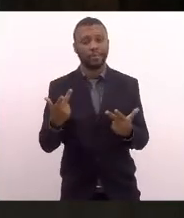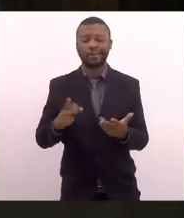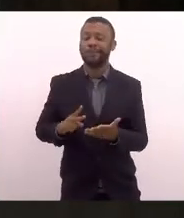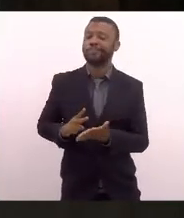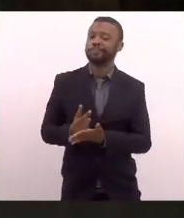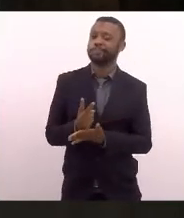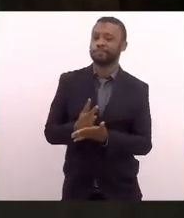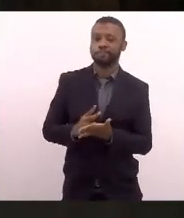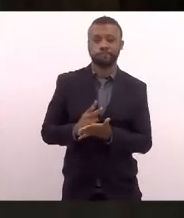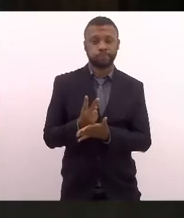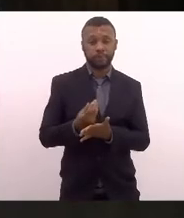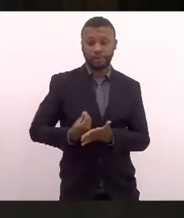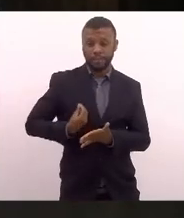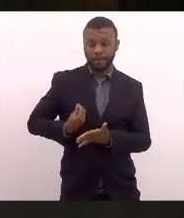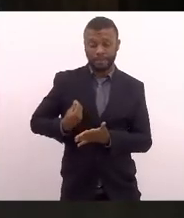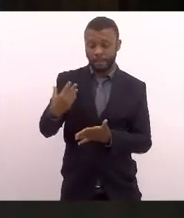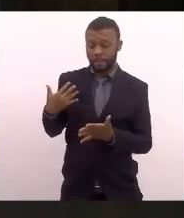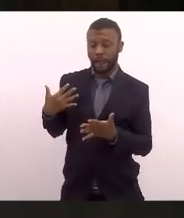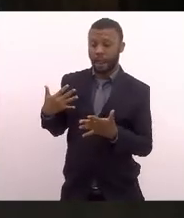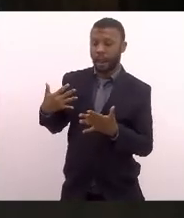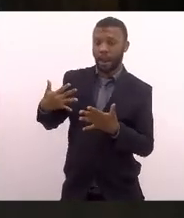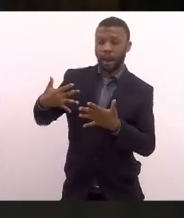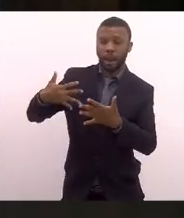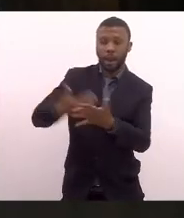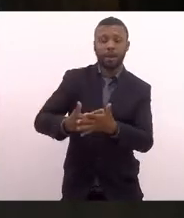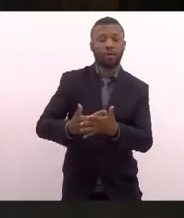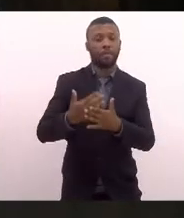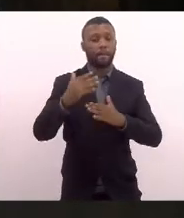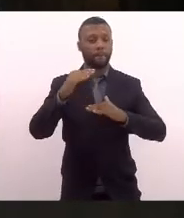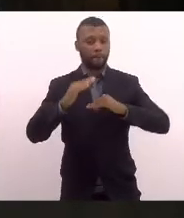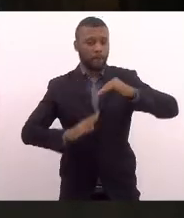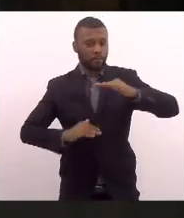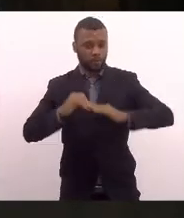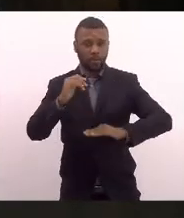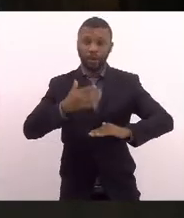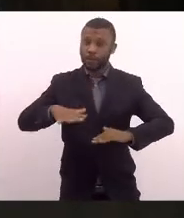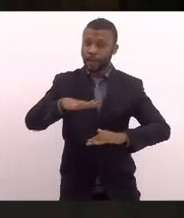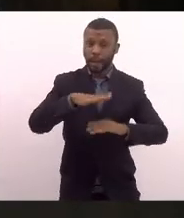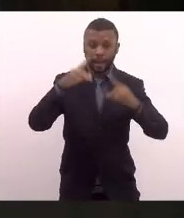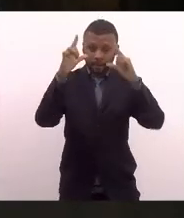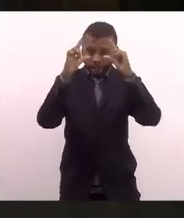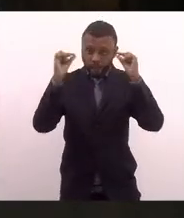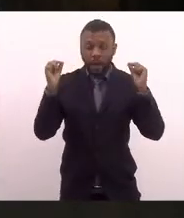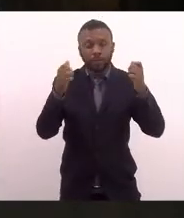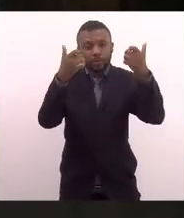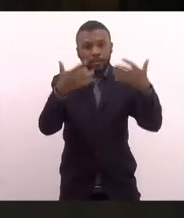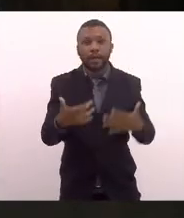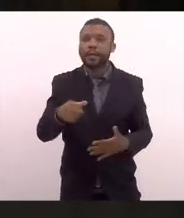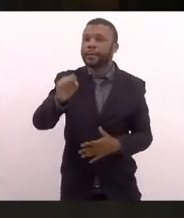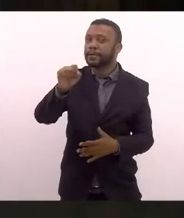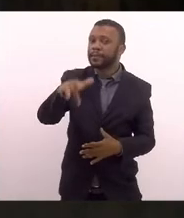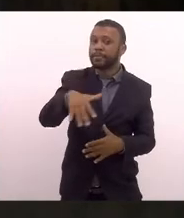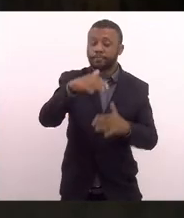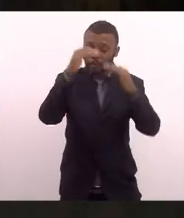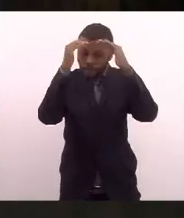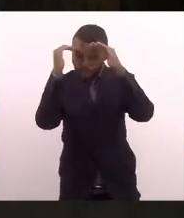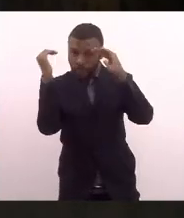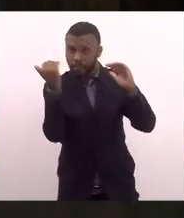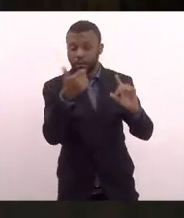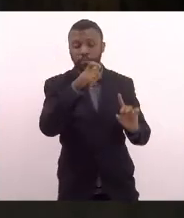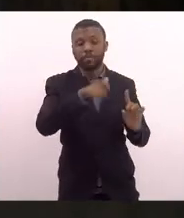ao longo da minha vida enquanto profissional de enfermagem, vou falar assim, pelo meu respeito aos